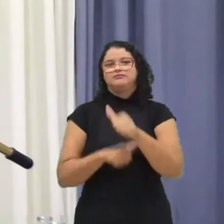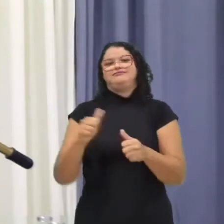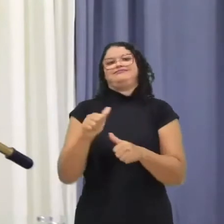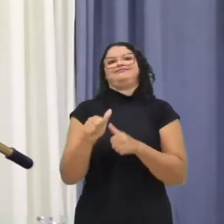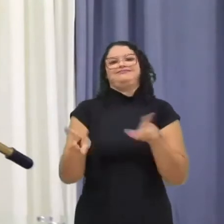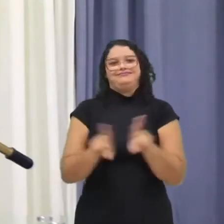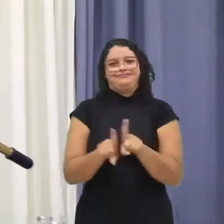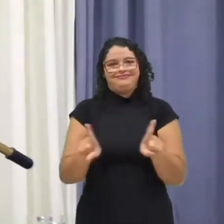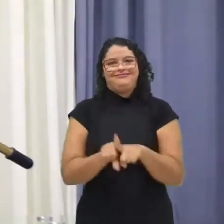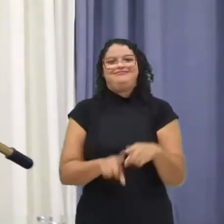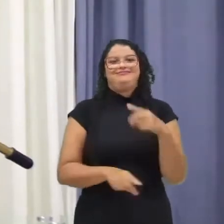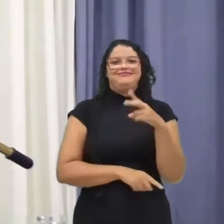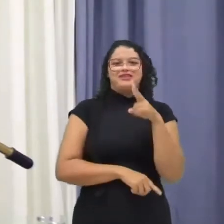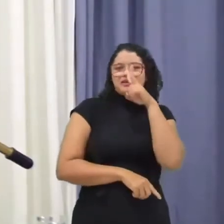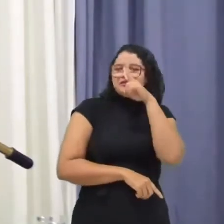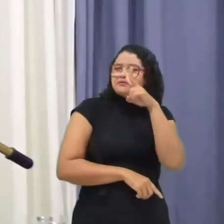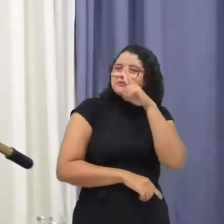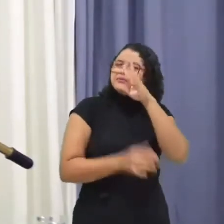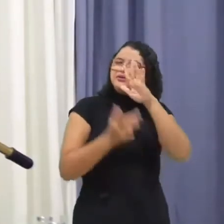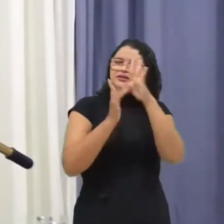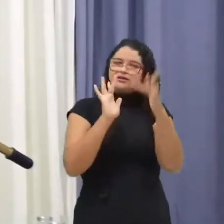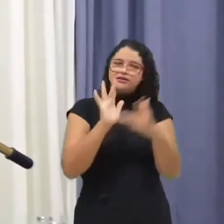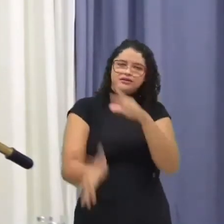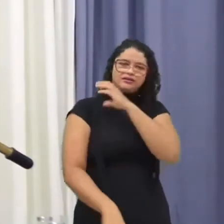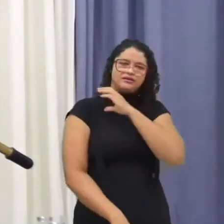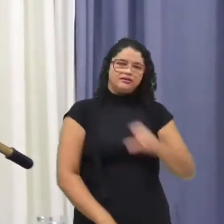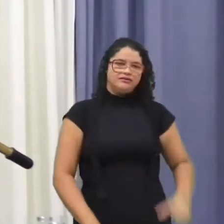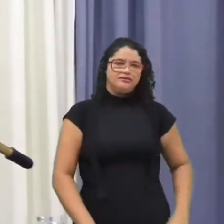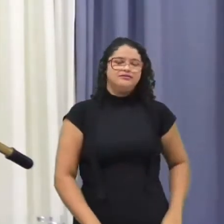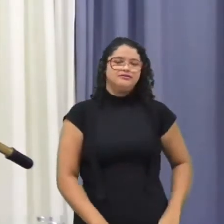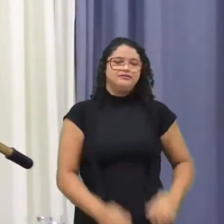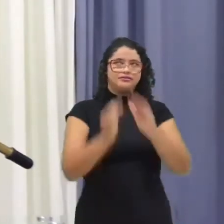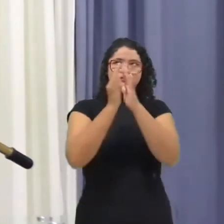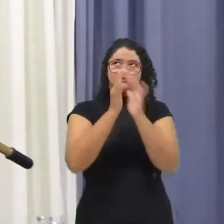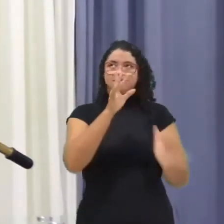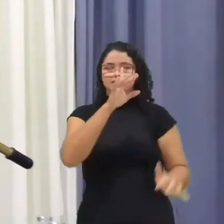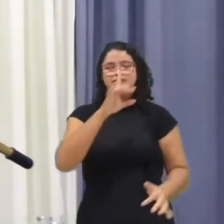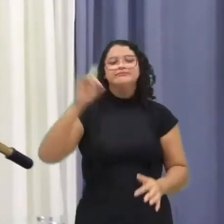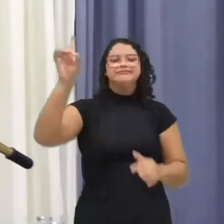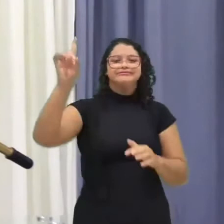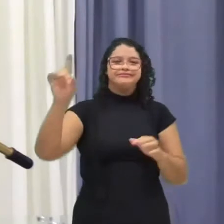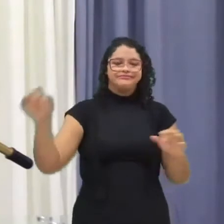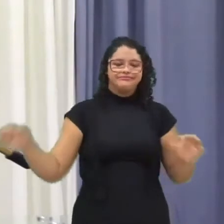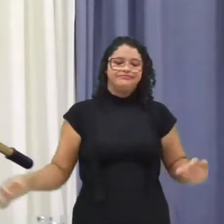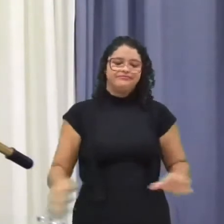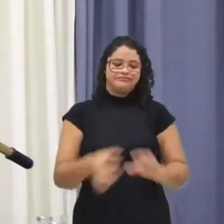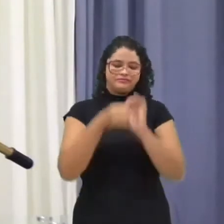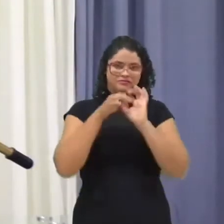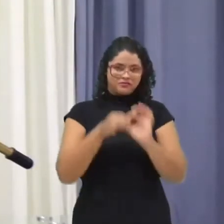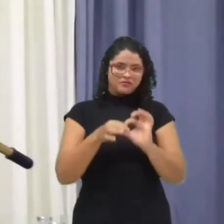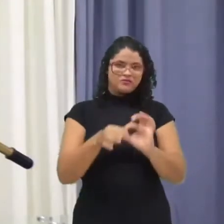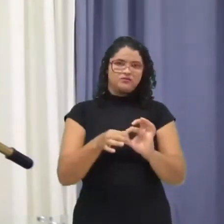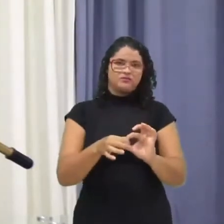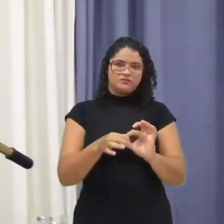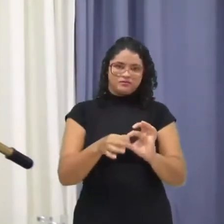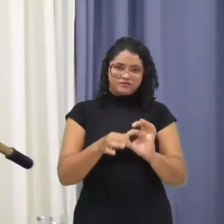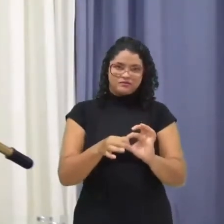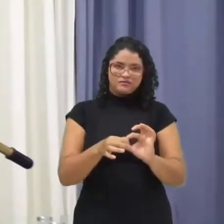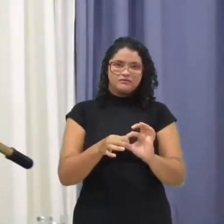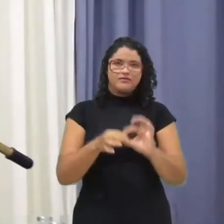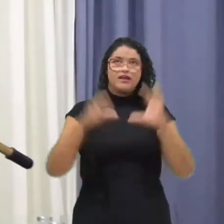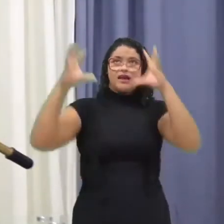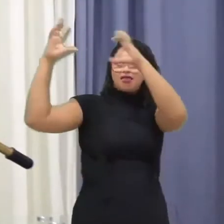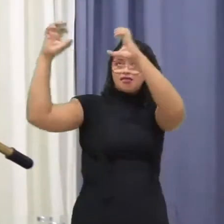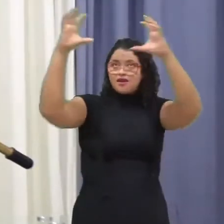também pelo poder de Jesus Cristo em corpos gloriosos. Nos reuniremos com eles entre